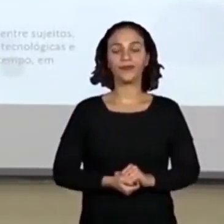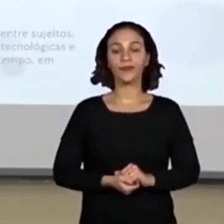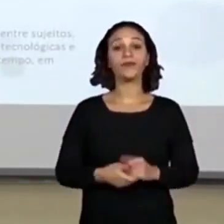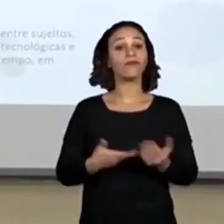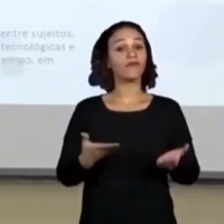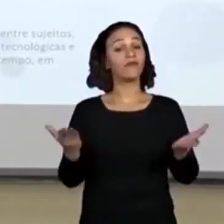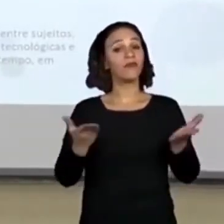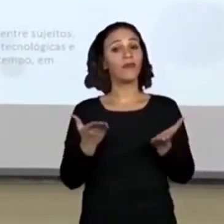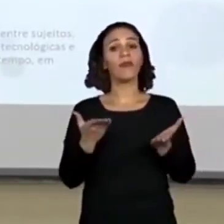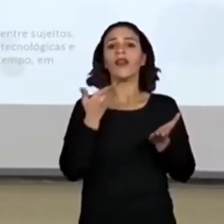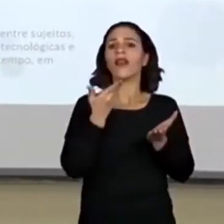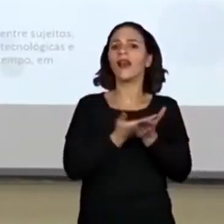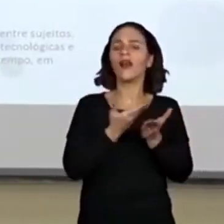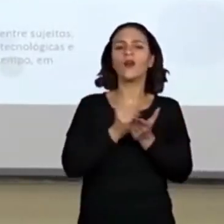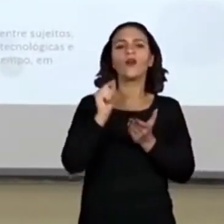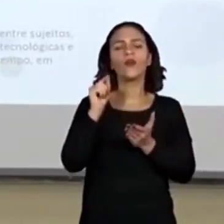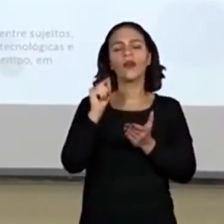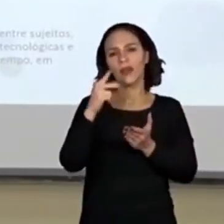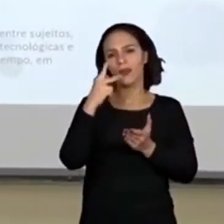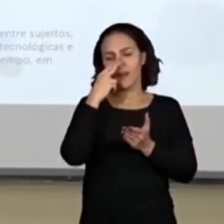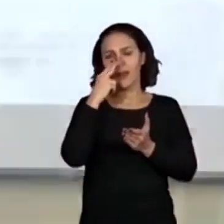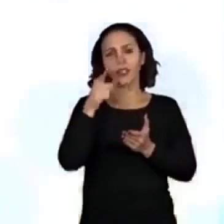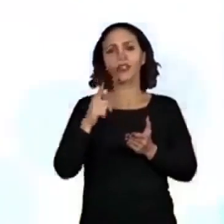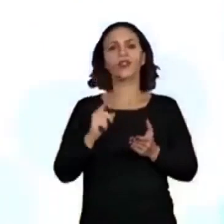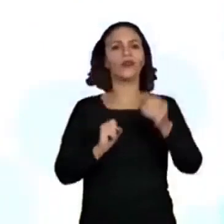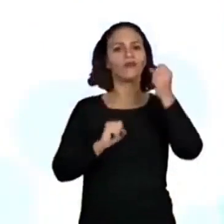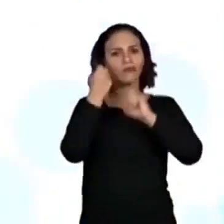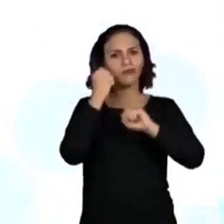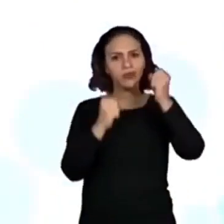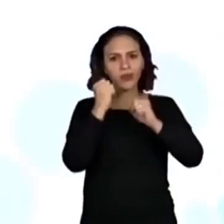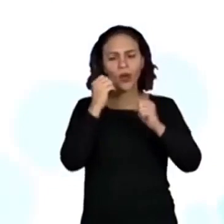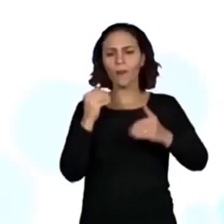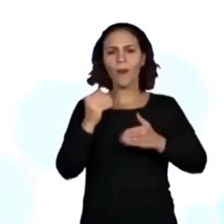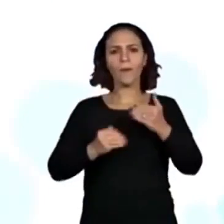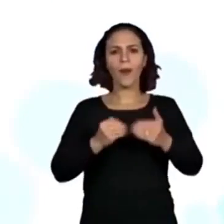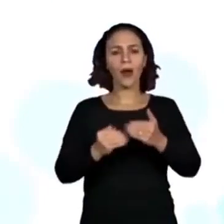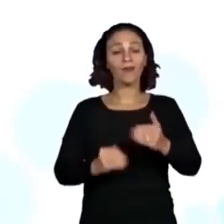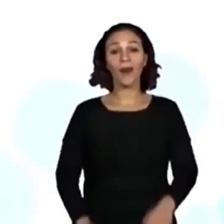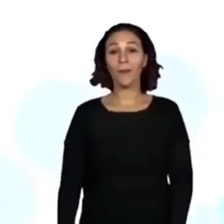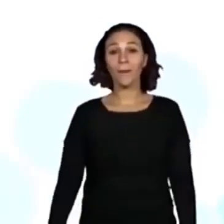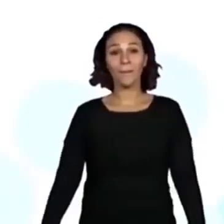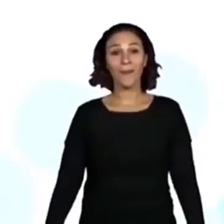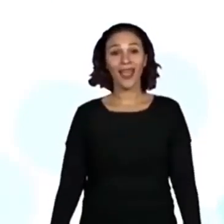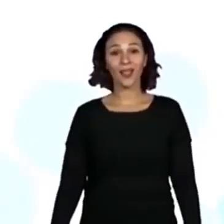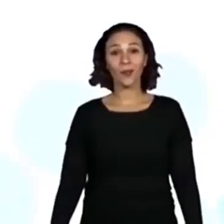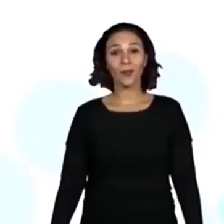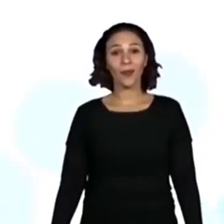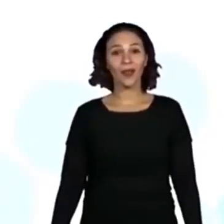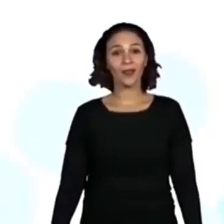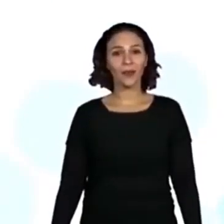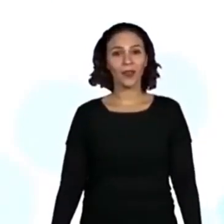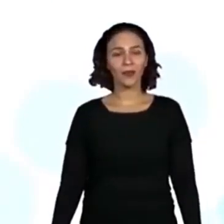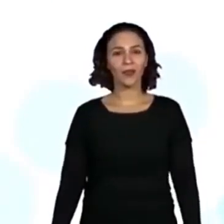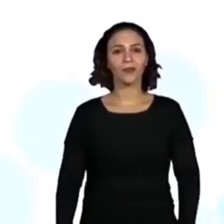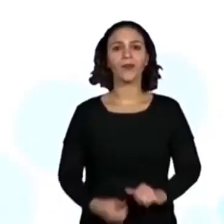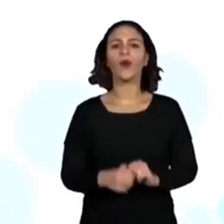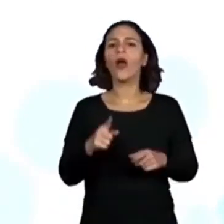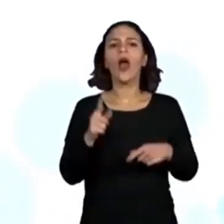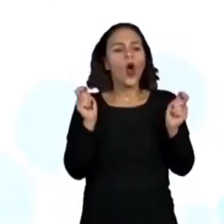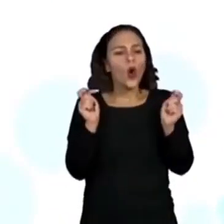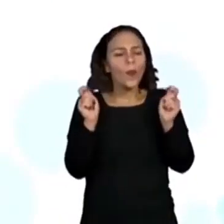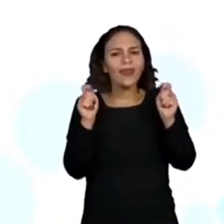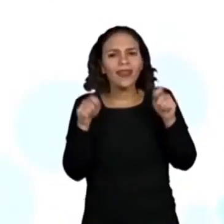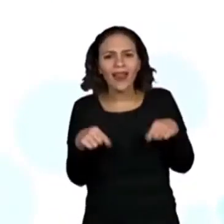os circuitos da produção no espaço industrial. E as competências específicas